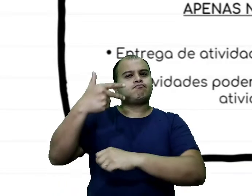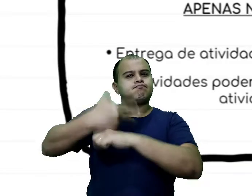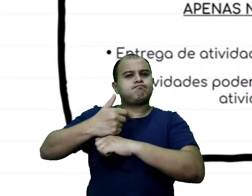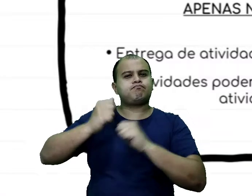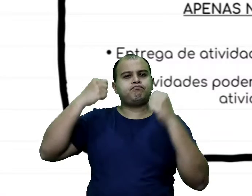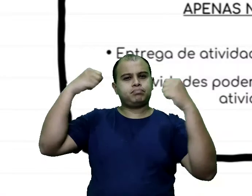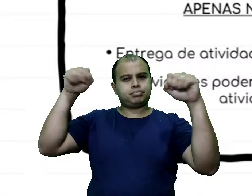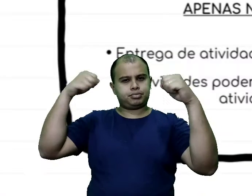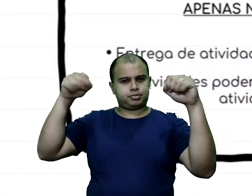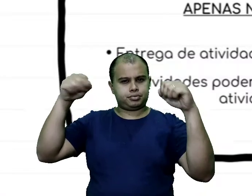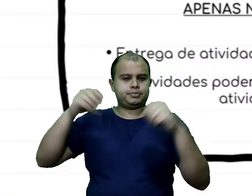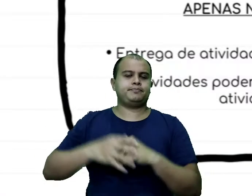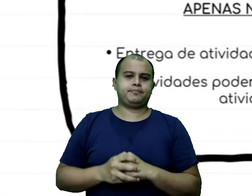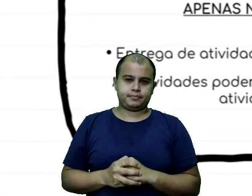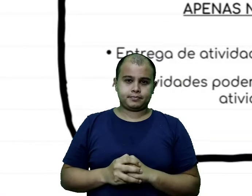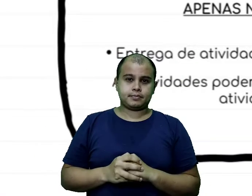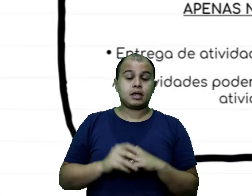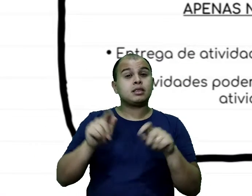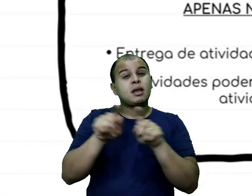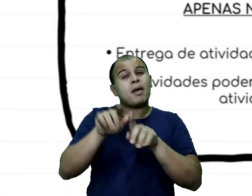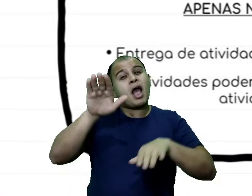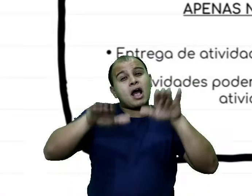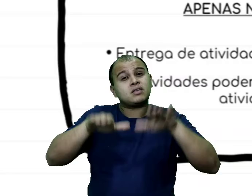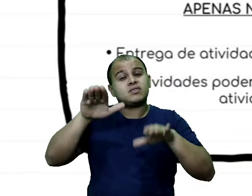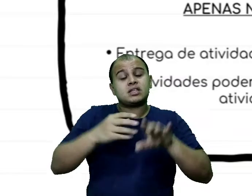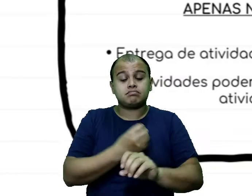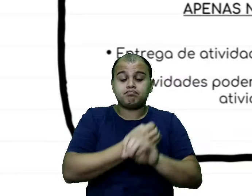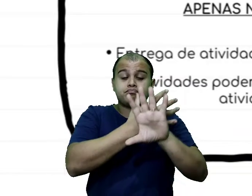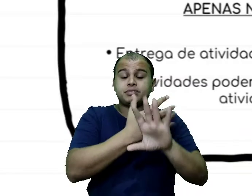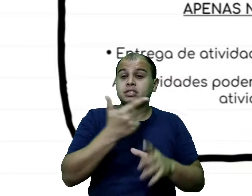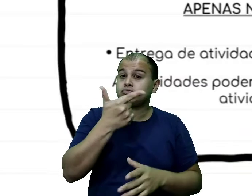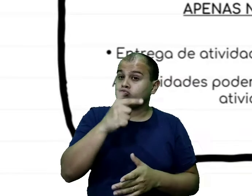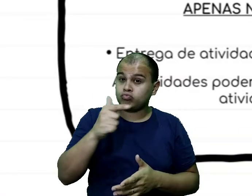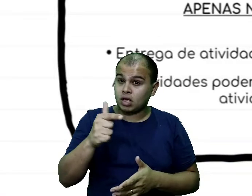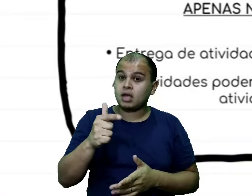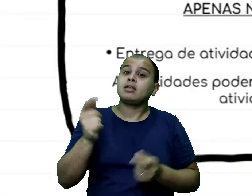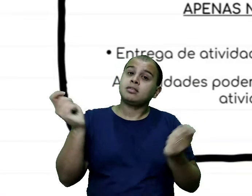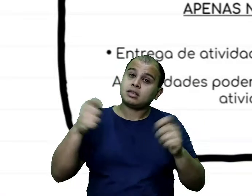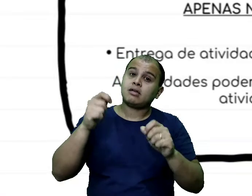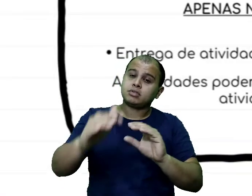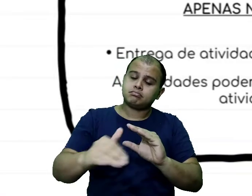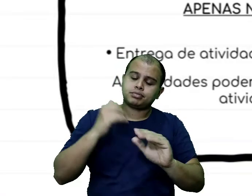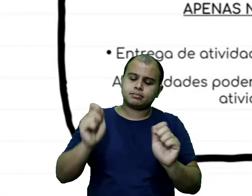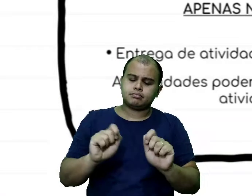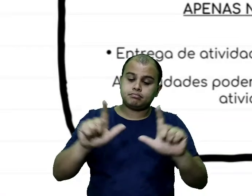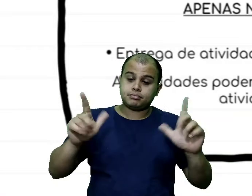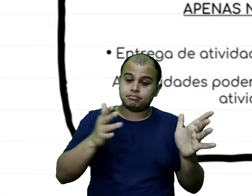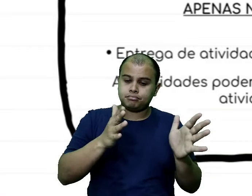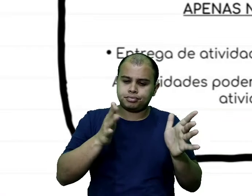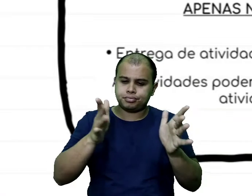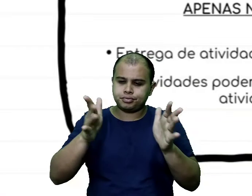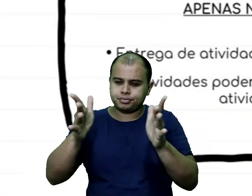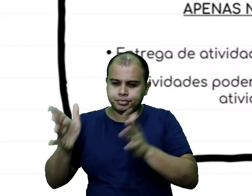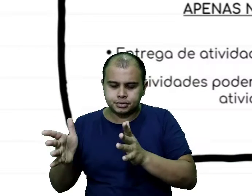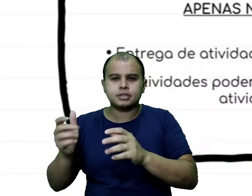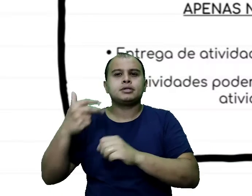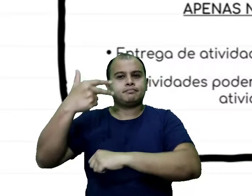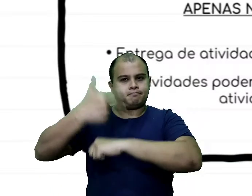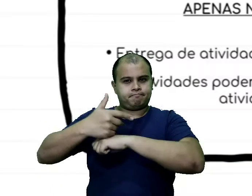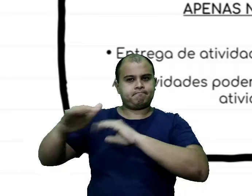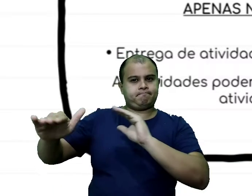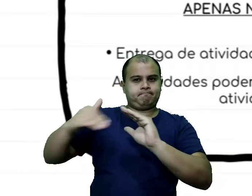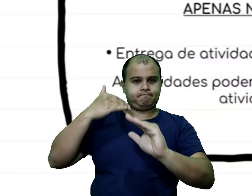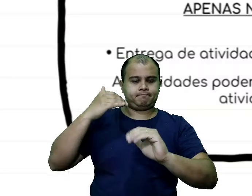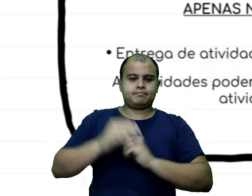online, a gente também vai postar a atividade e vocês enviam um registro para a gente. A gente não consegue fazer todas as